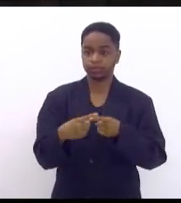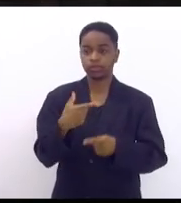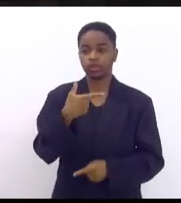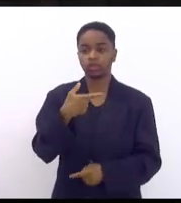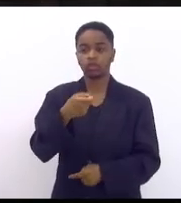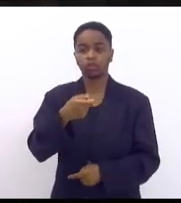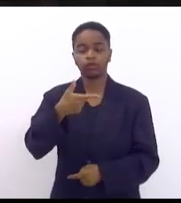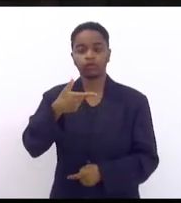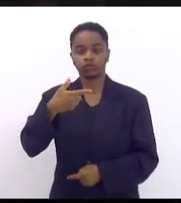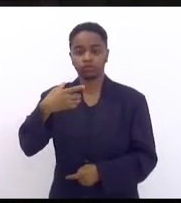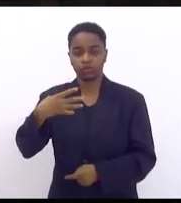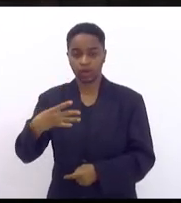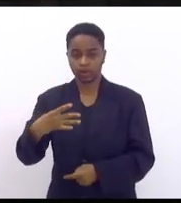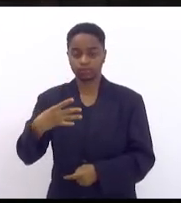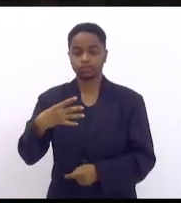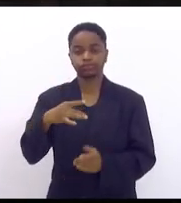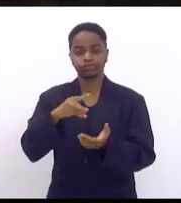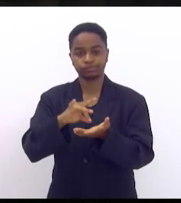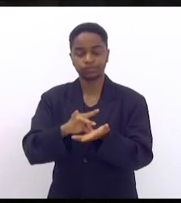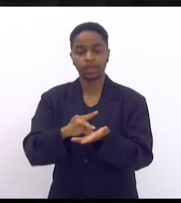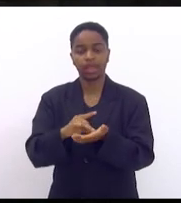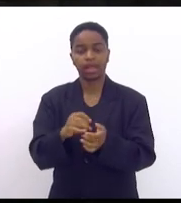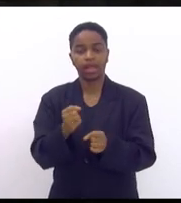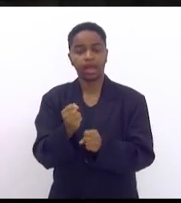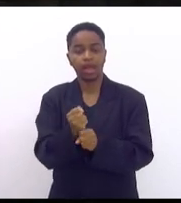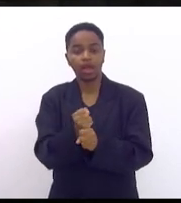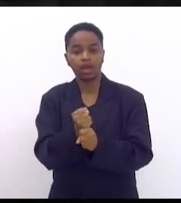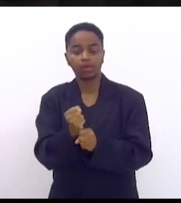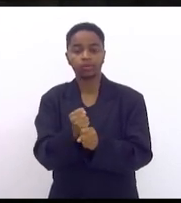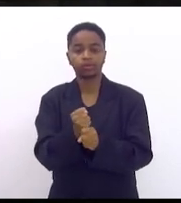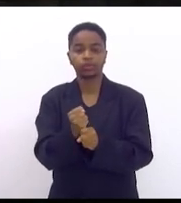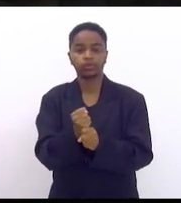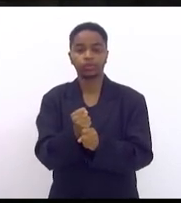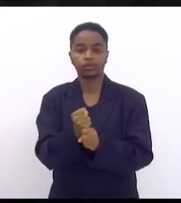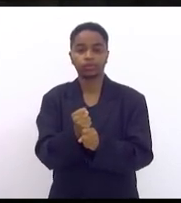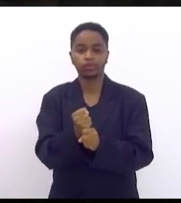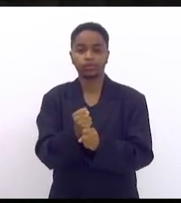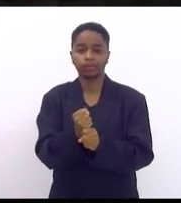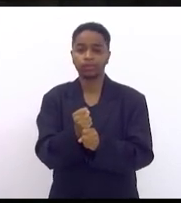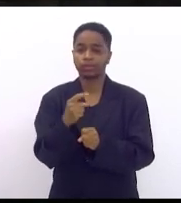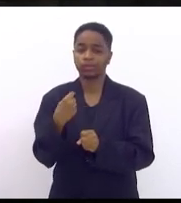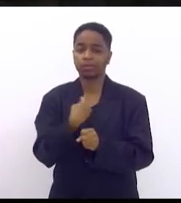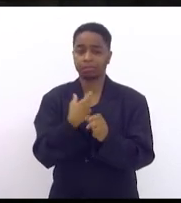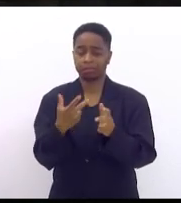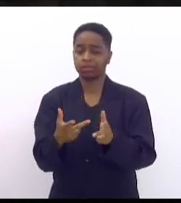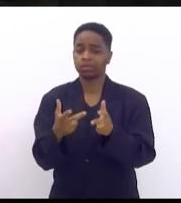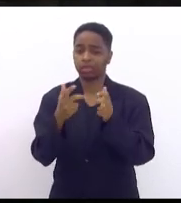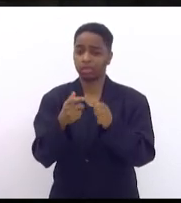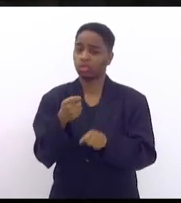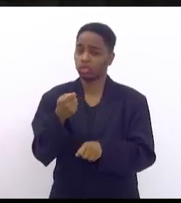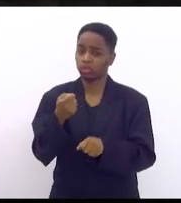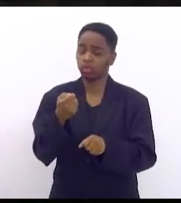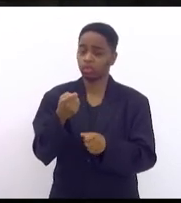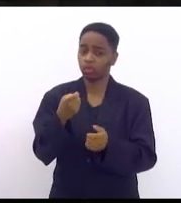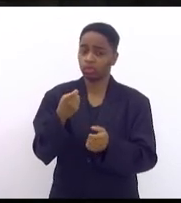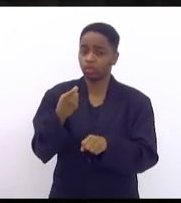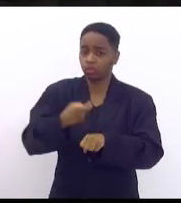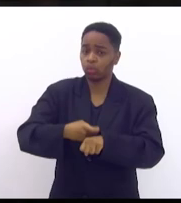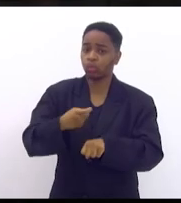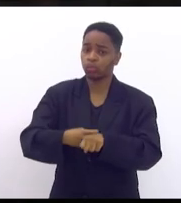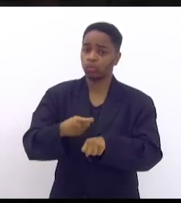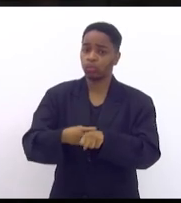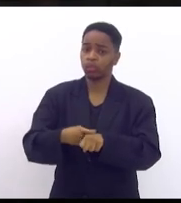2024 é um ano que se avizinha muito duro sob ponto de vista de